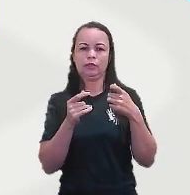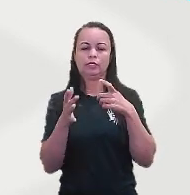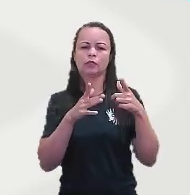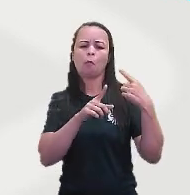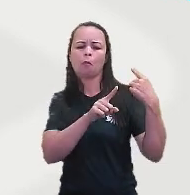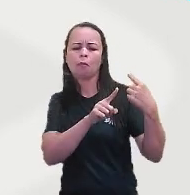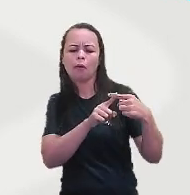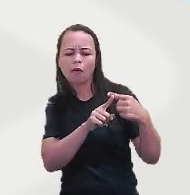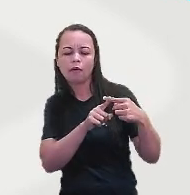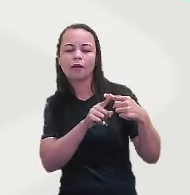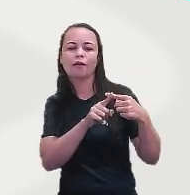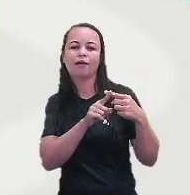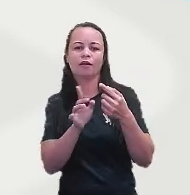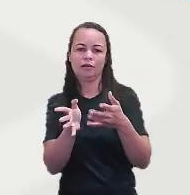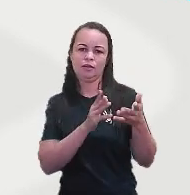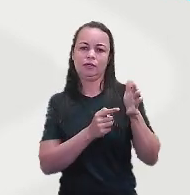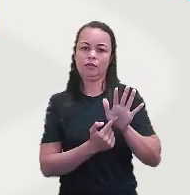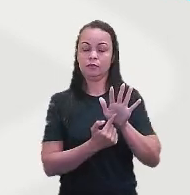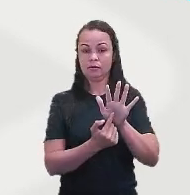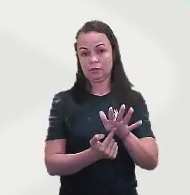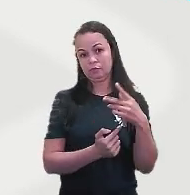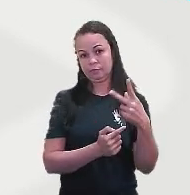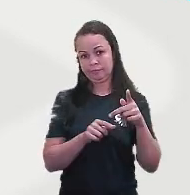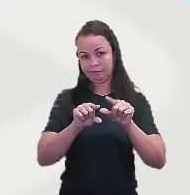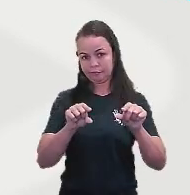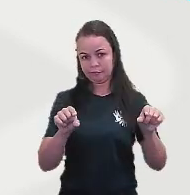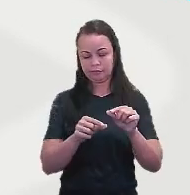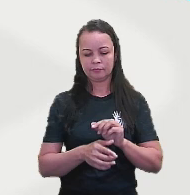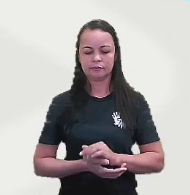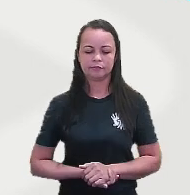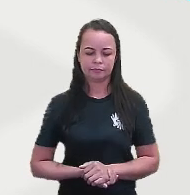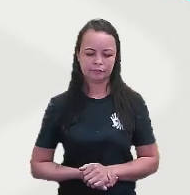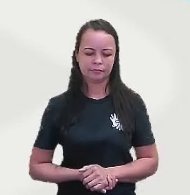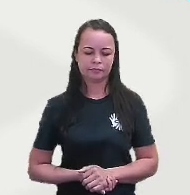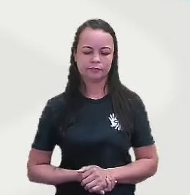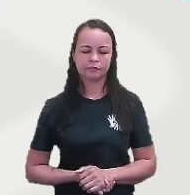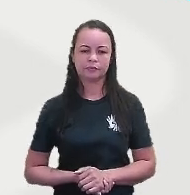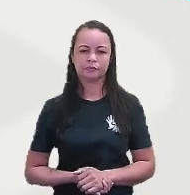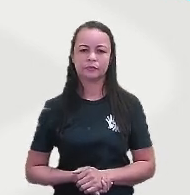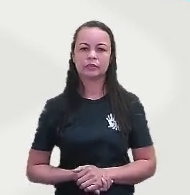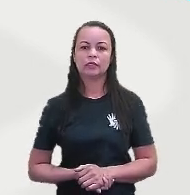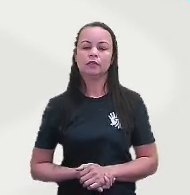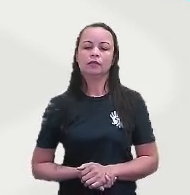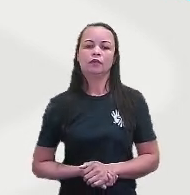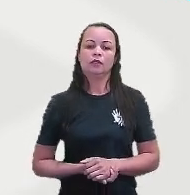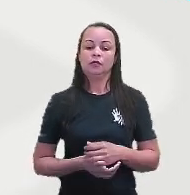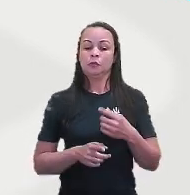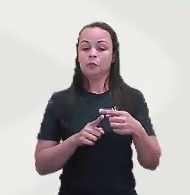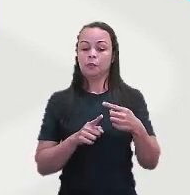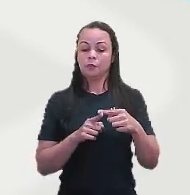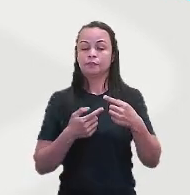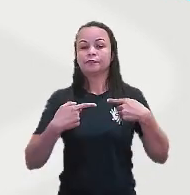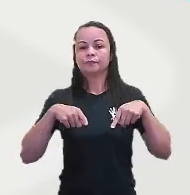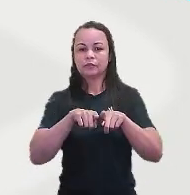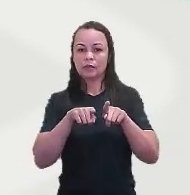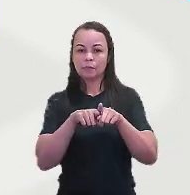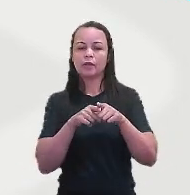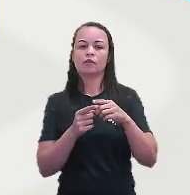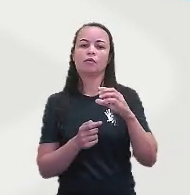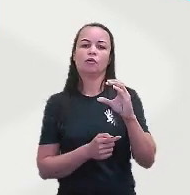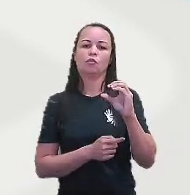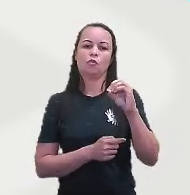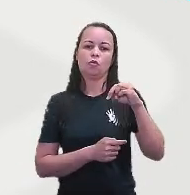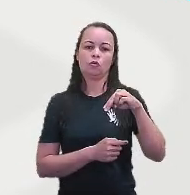porque está presente nessas orações, tá bom? E o porquê também é uma